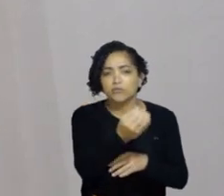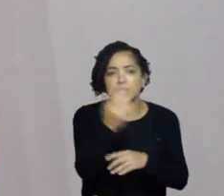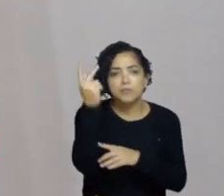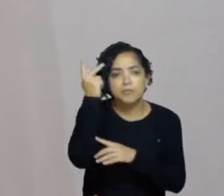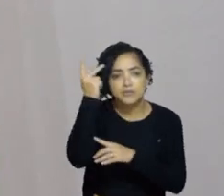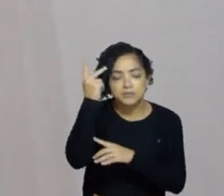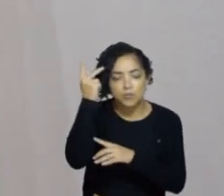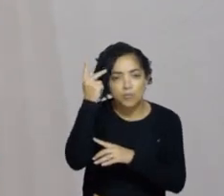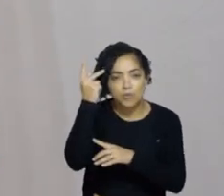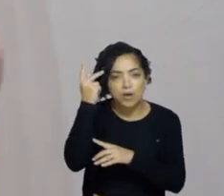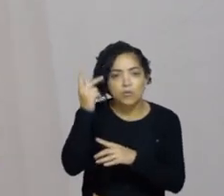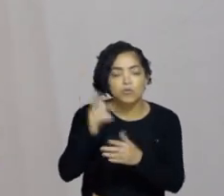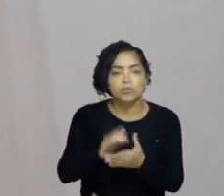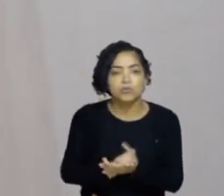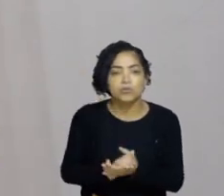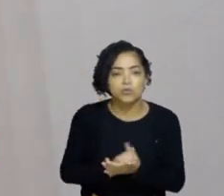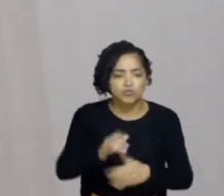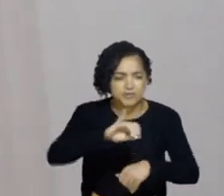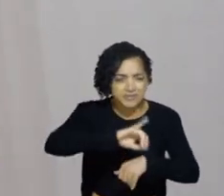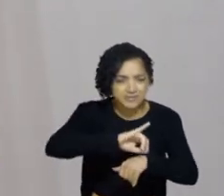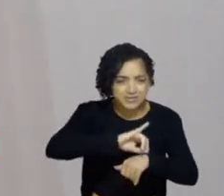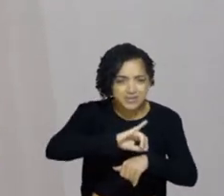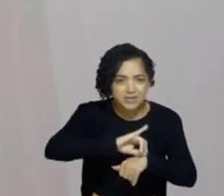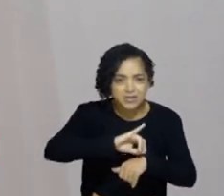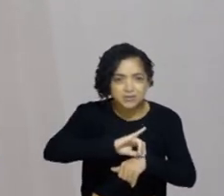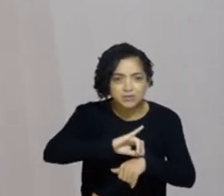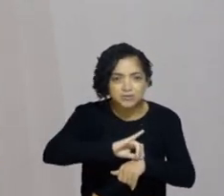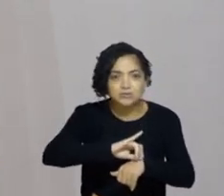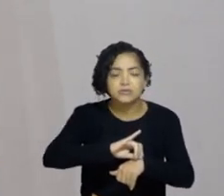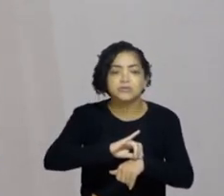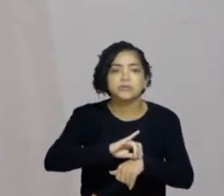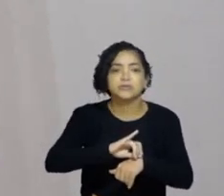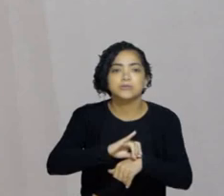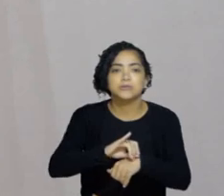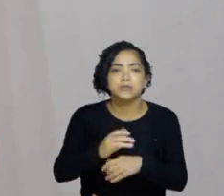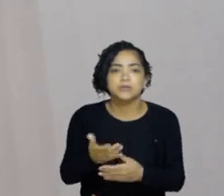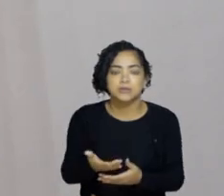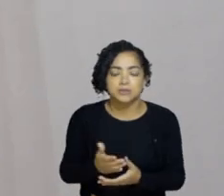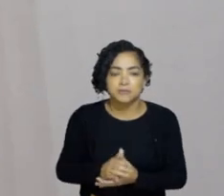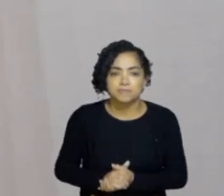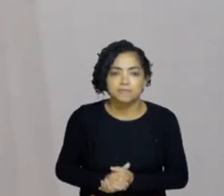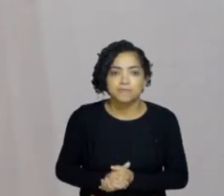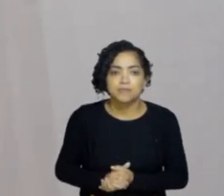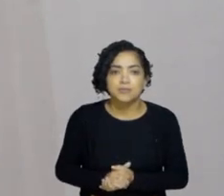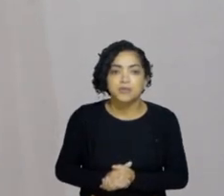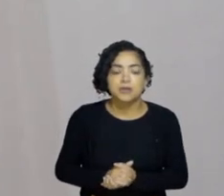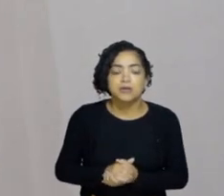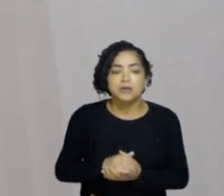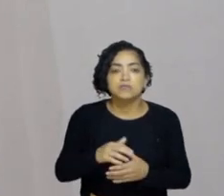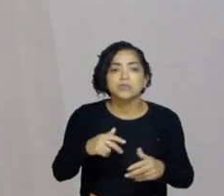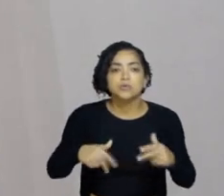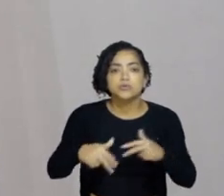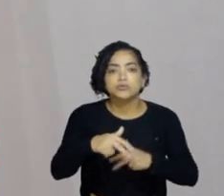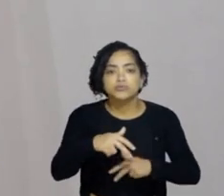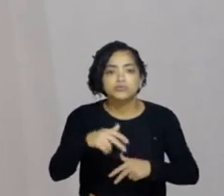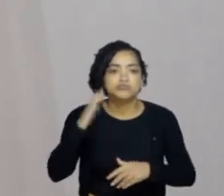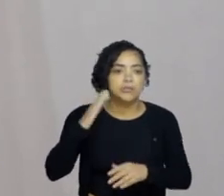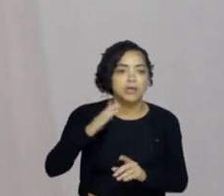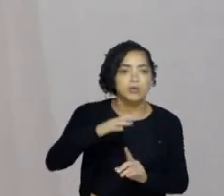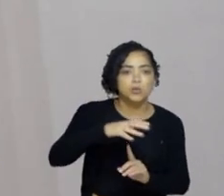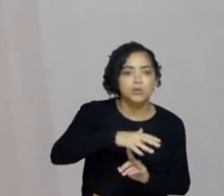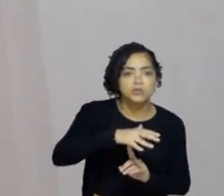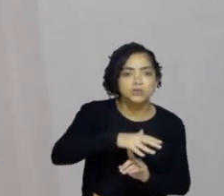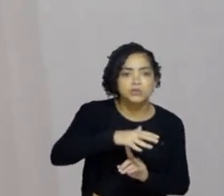loucura. Centro de São Paulo, uma loucura. Me dão dinheiro. Falei, para com isso. Tava correndo em Curitiba. Tá. Ah,